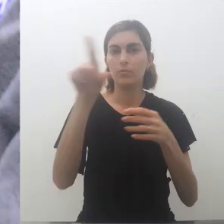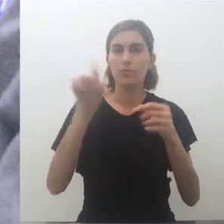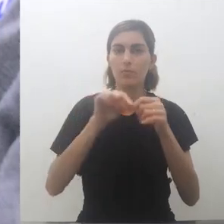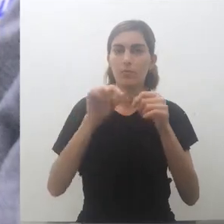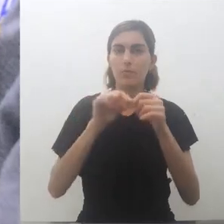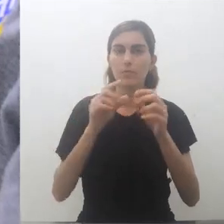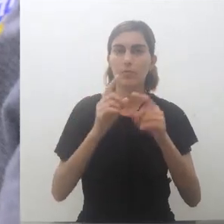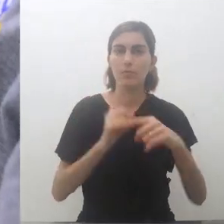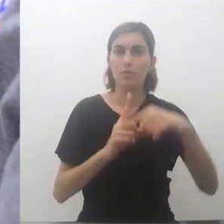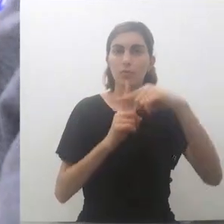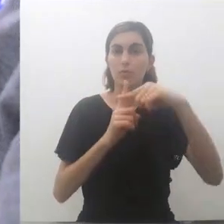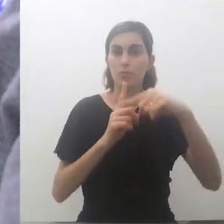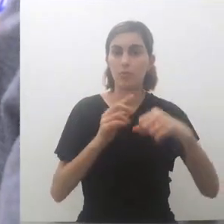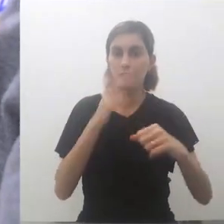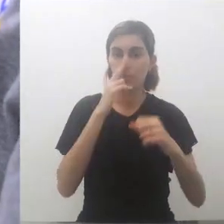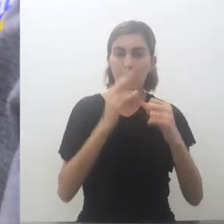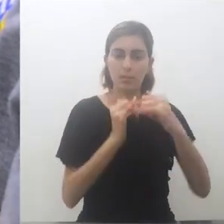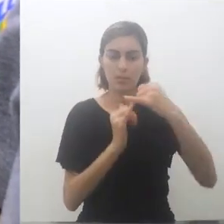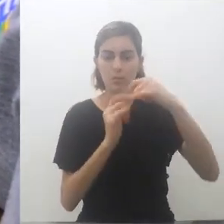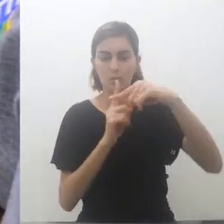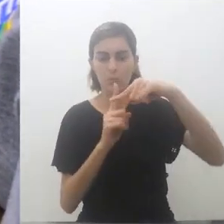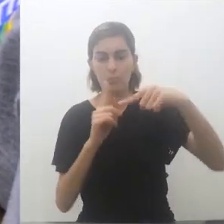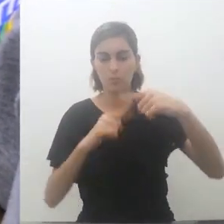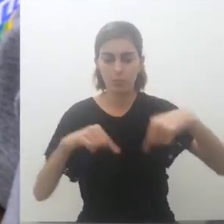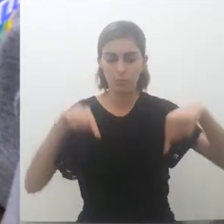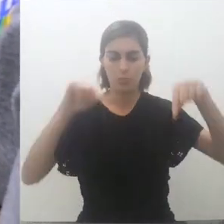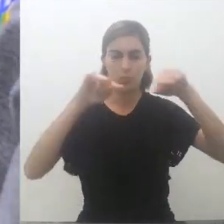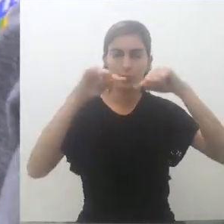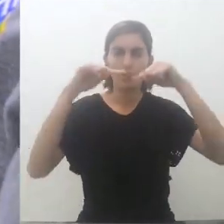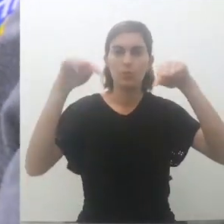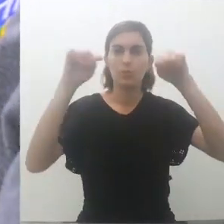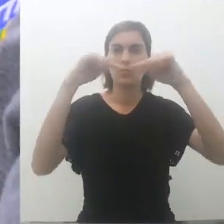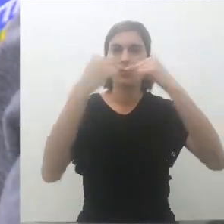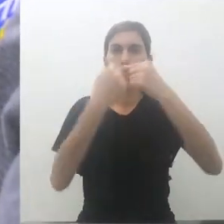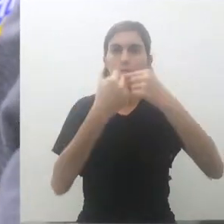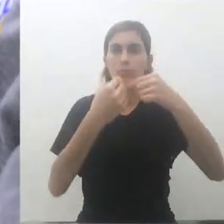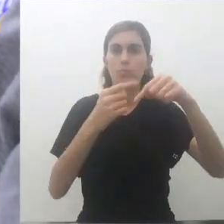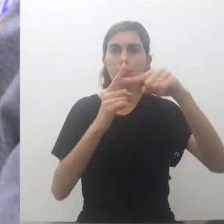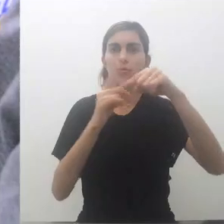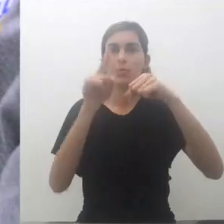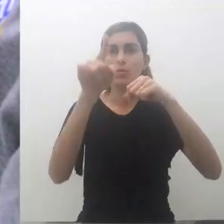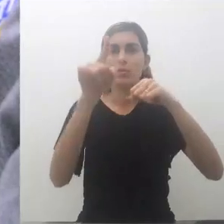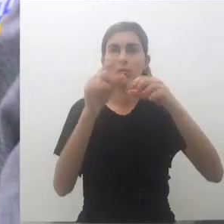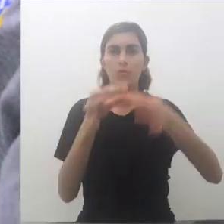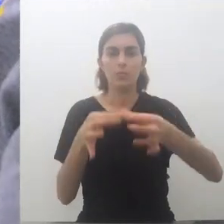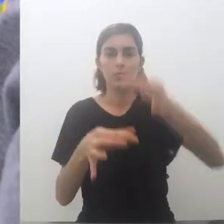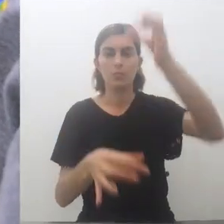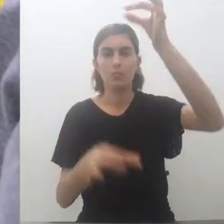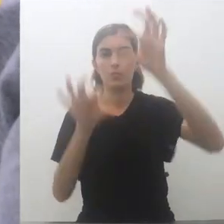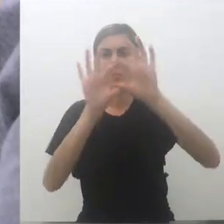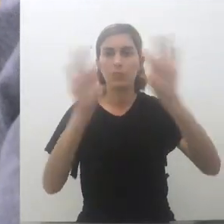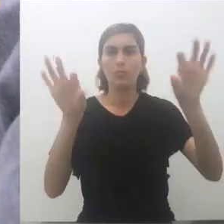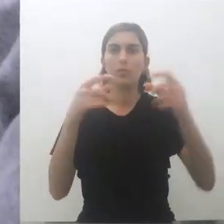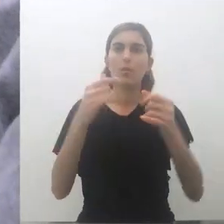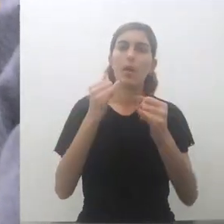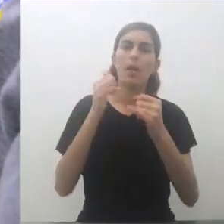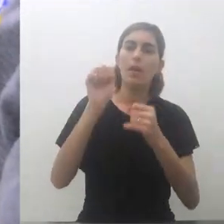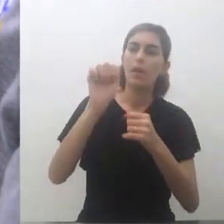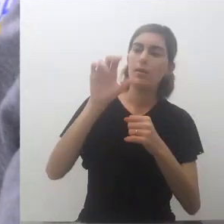cruz. Também temos um elemento central. É uma composição